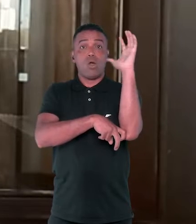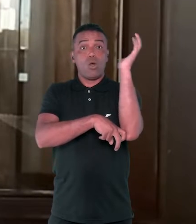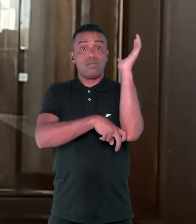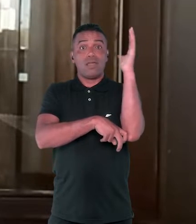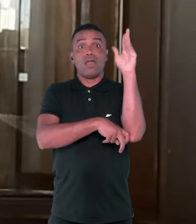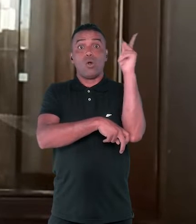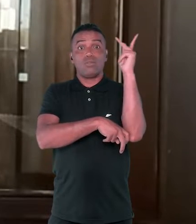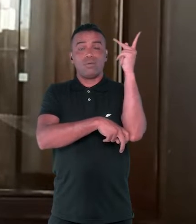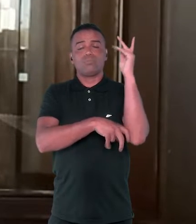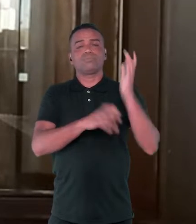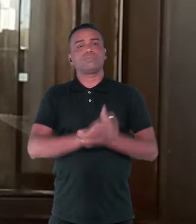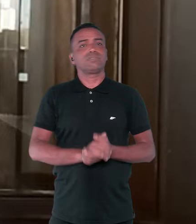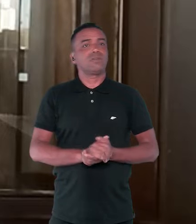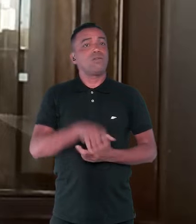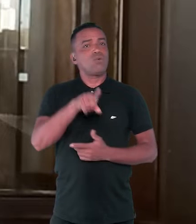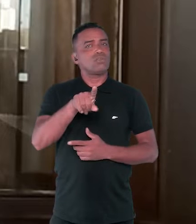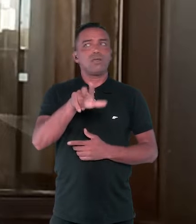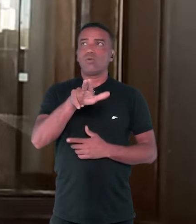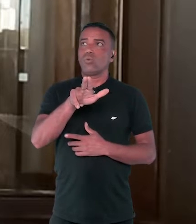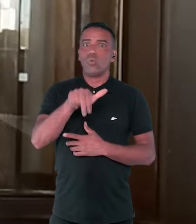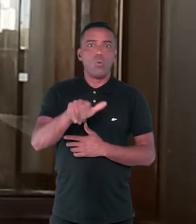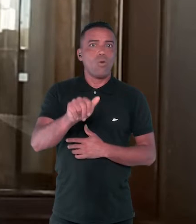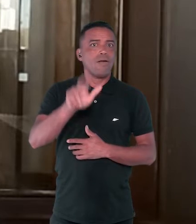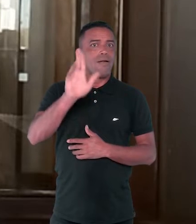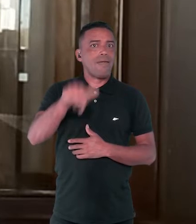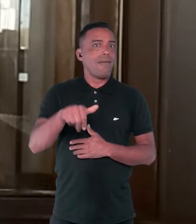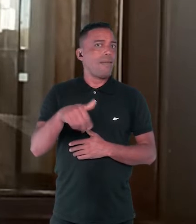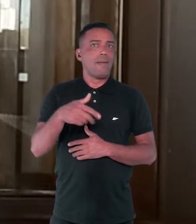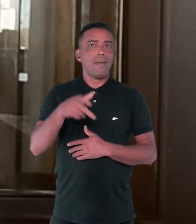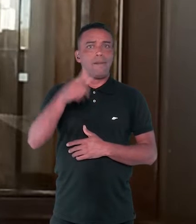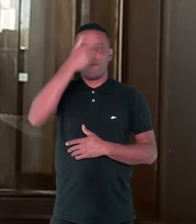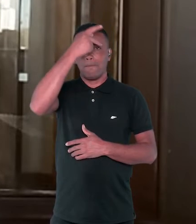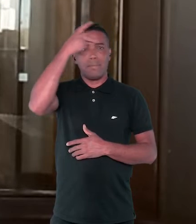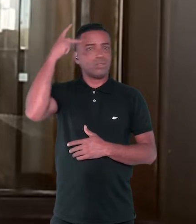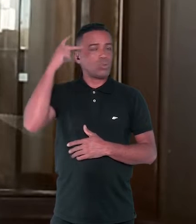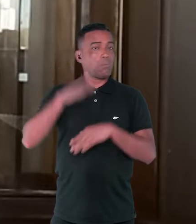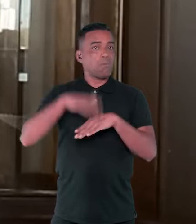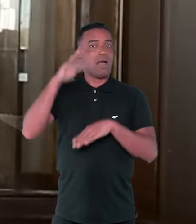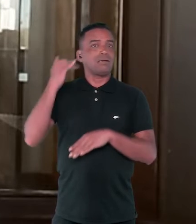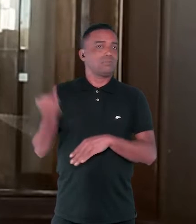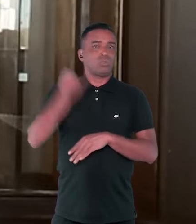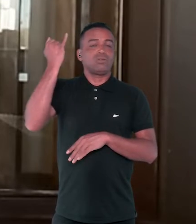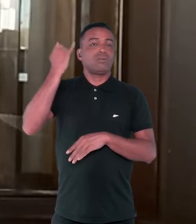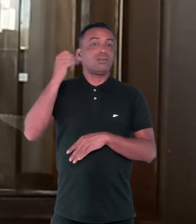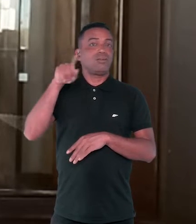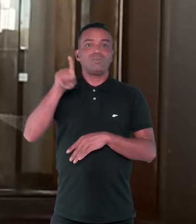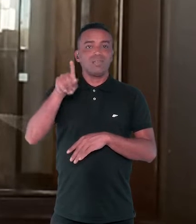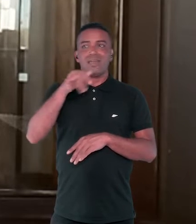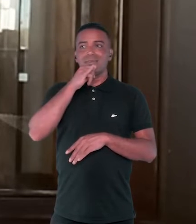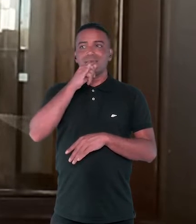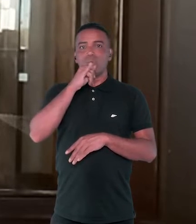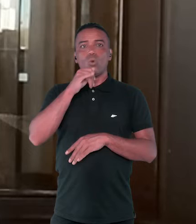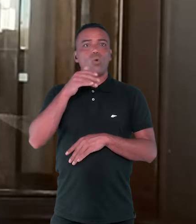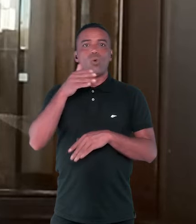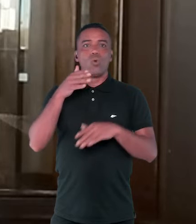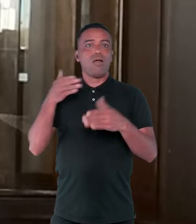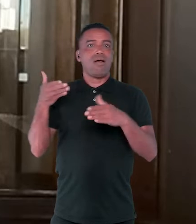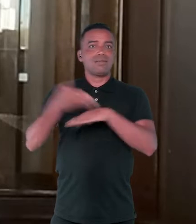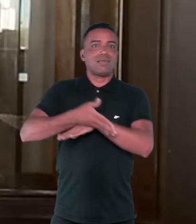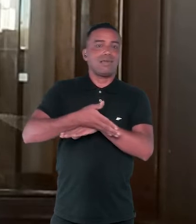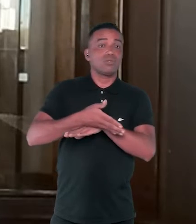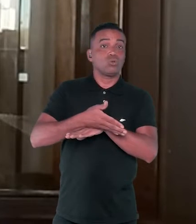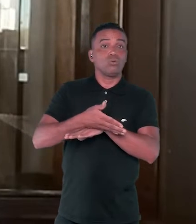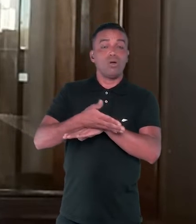Primeiro, você nunca é a pessoa importante. Você é a passarela por onde ela desfila. Ou para subir,